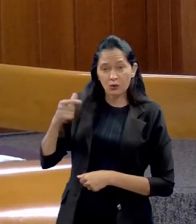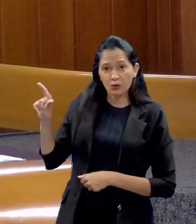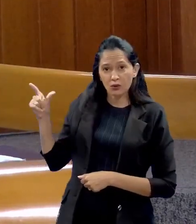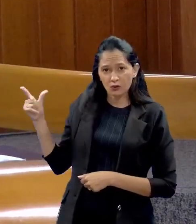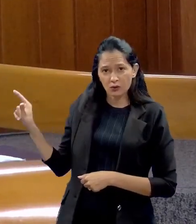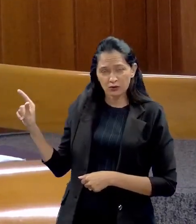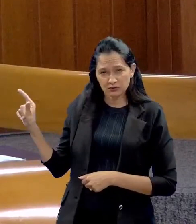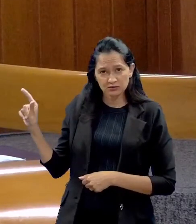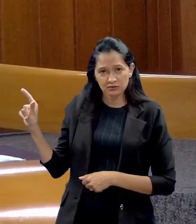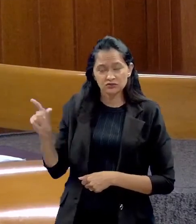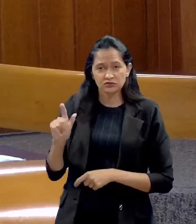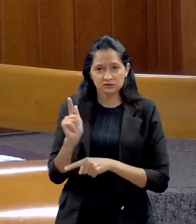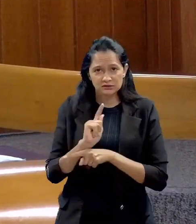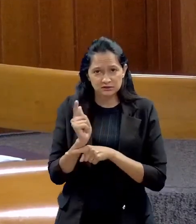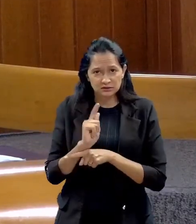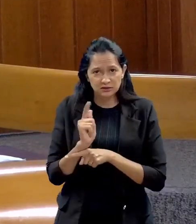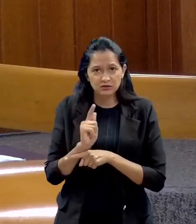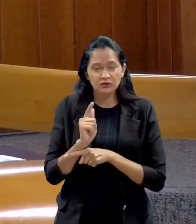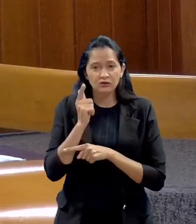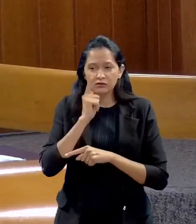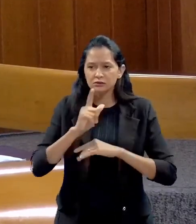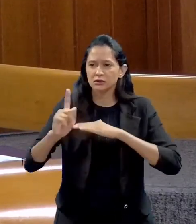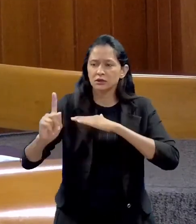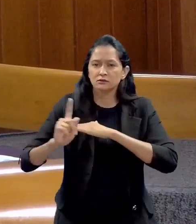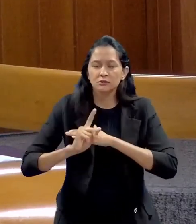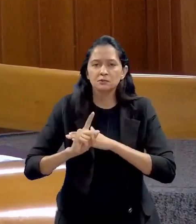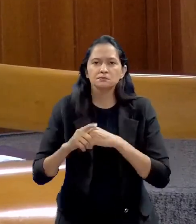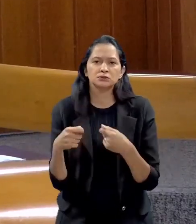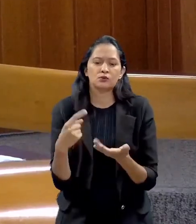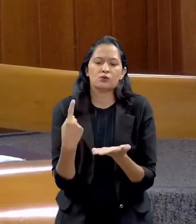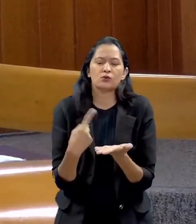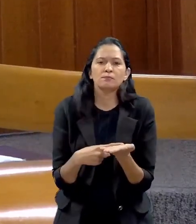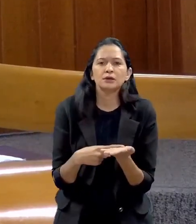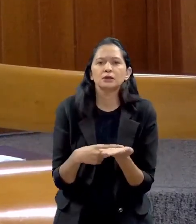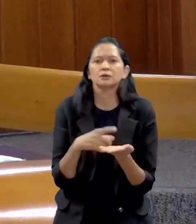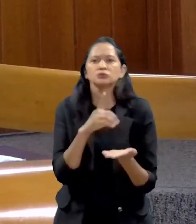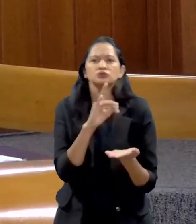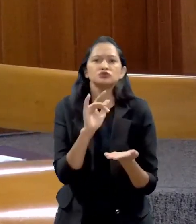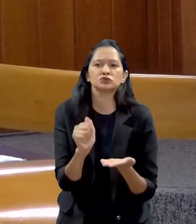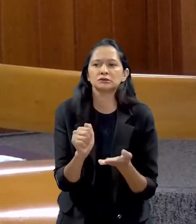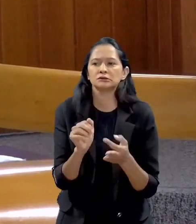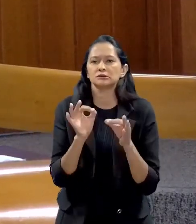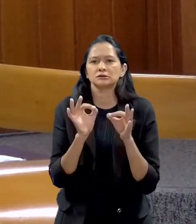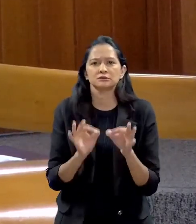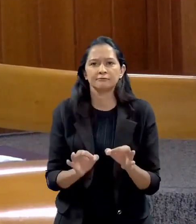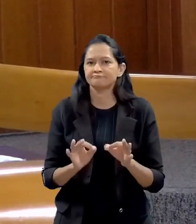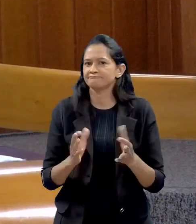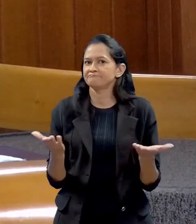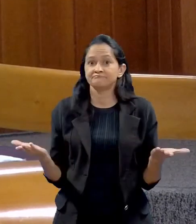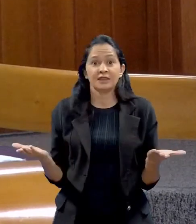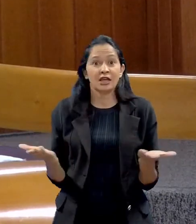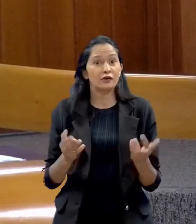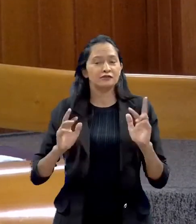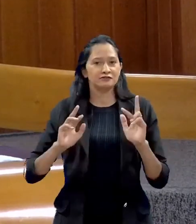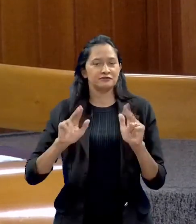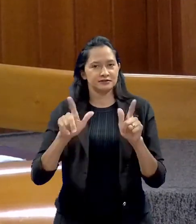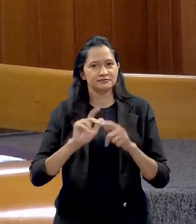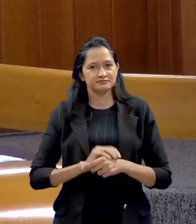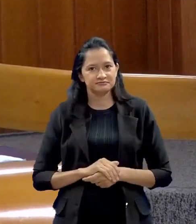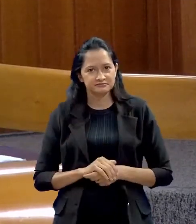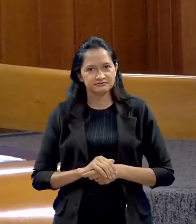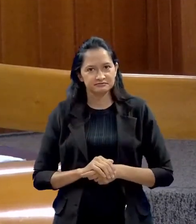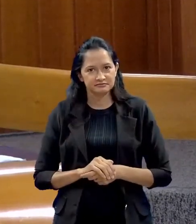um minuto, antigamente, para atender, tinha que marcar audiência. as coisas mudaram nessa gestão. E